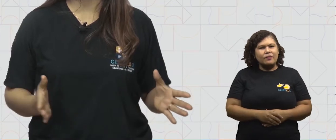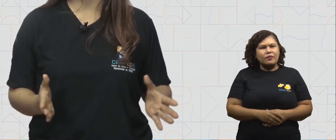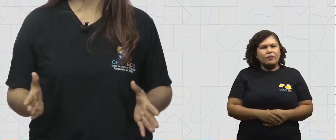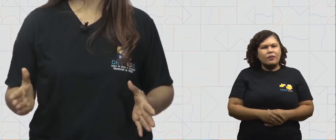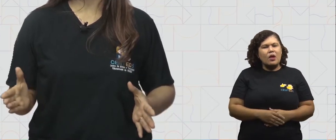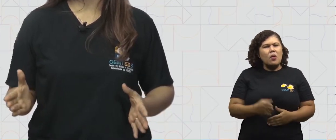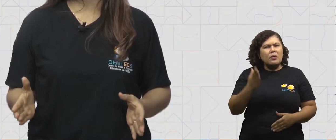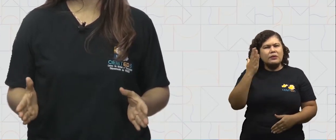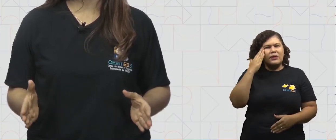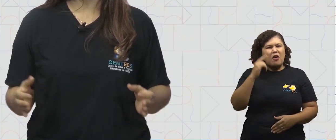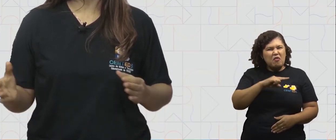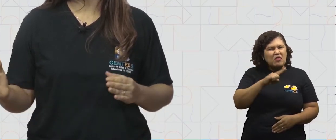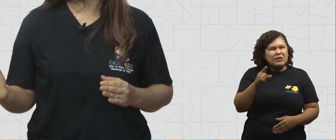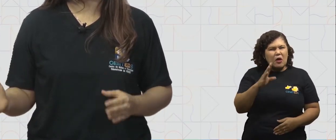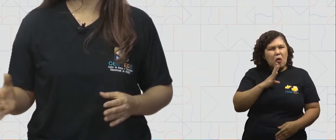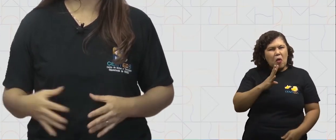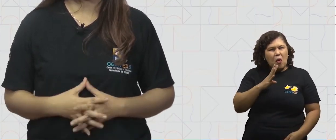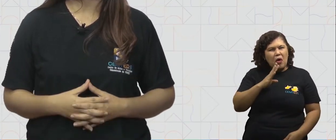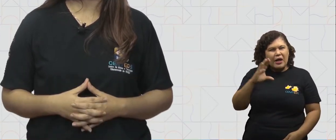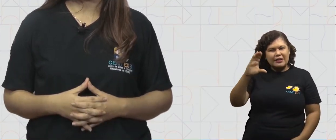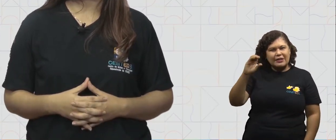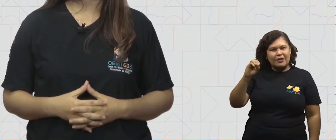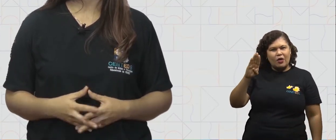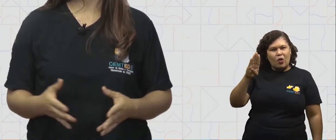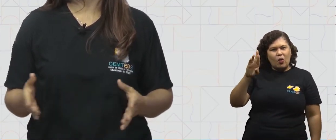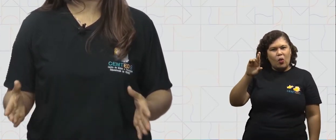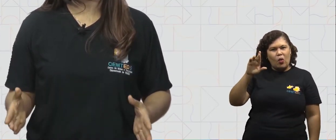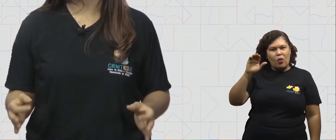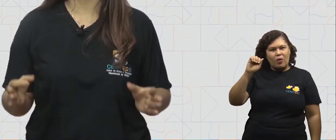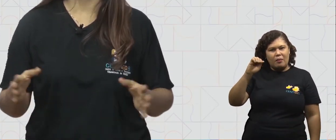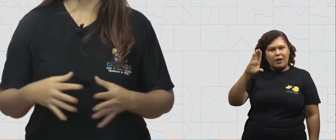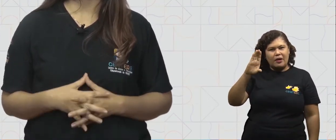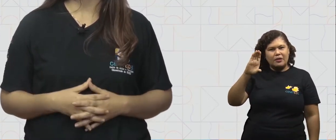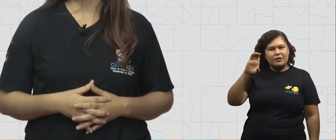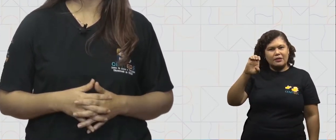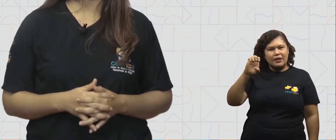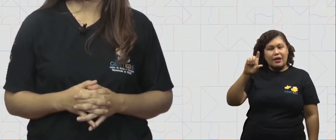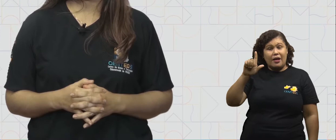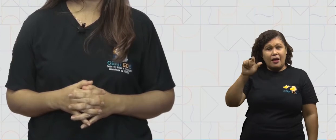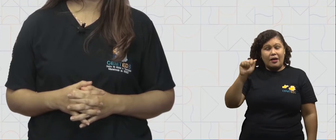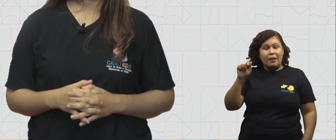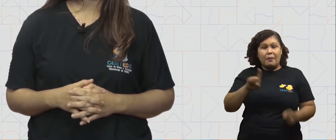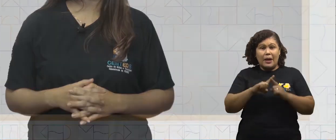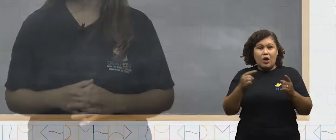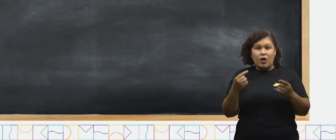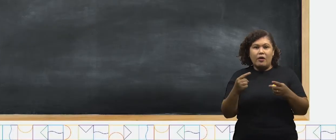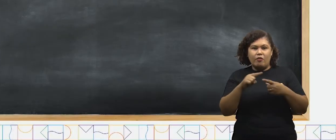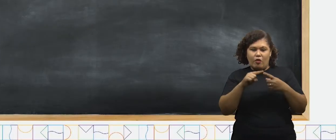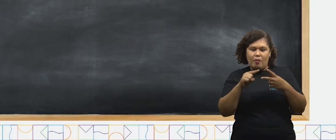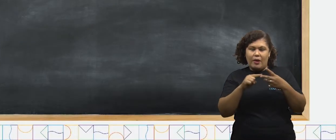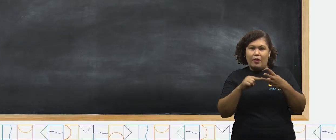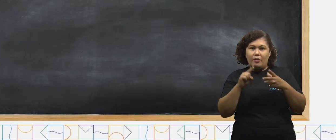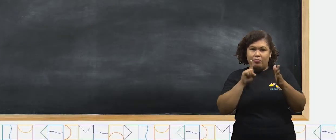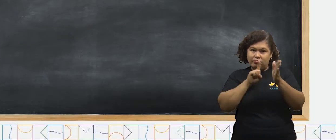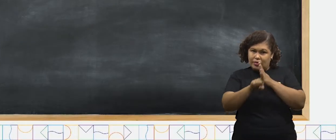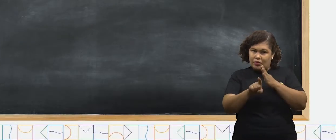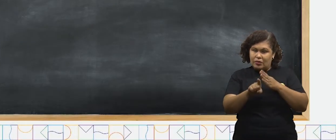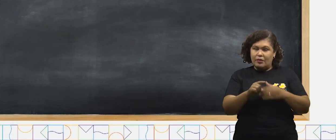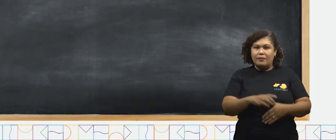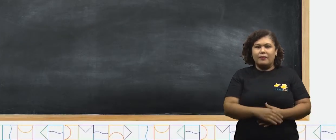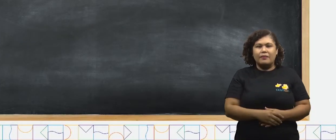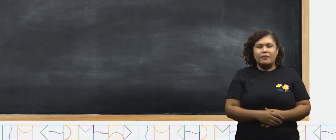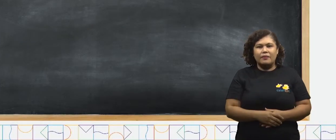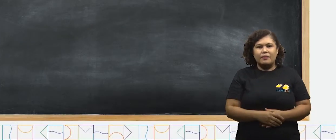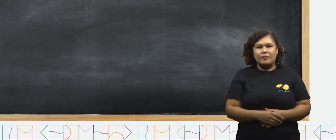certeza você já deve ter visto uma cobra cega por aí. Mas passemos às perguntas. Pergunta número